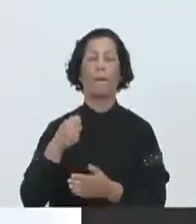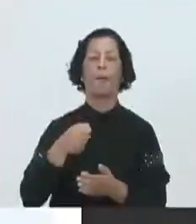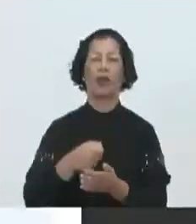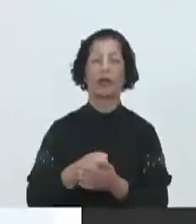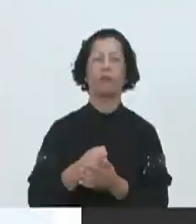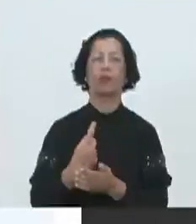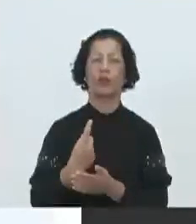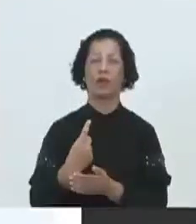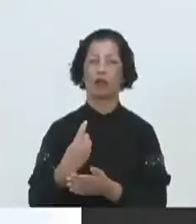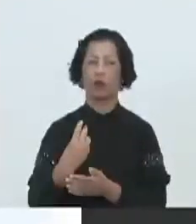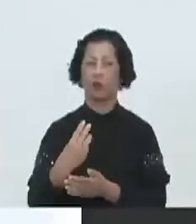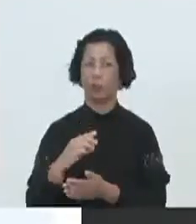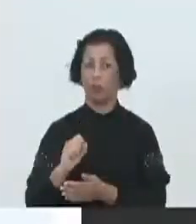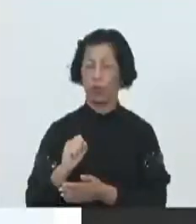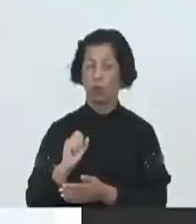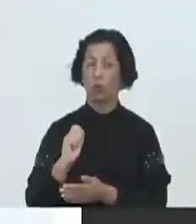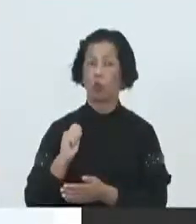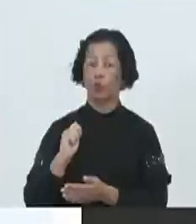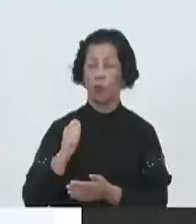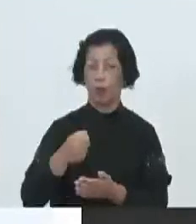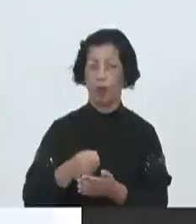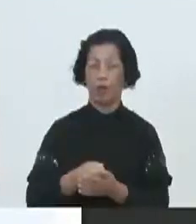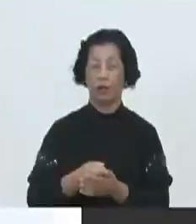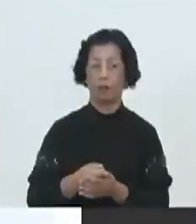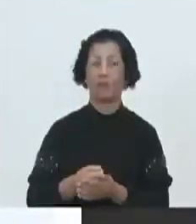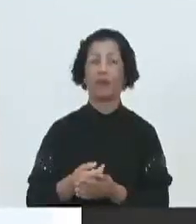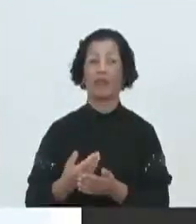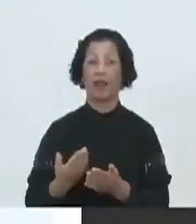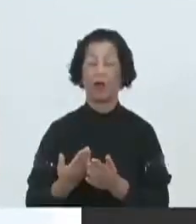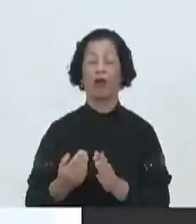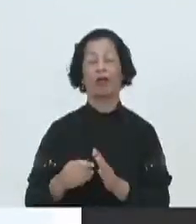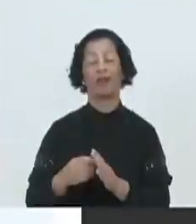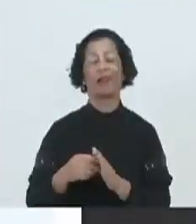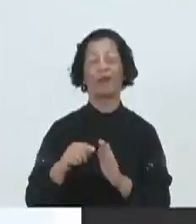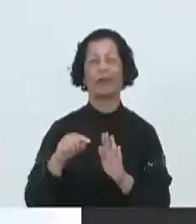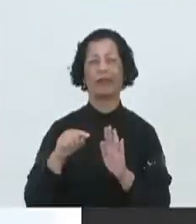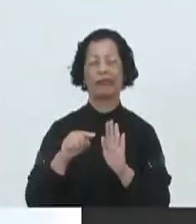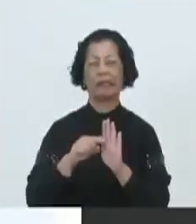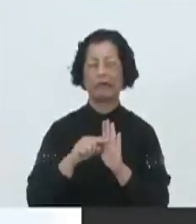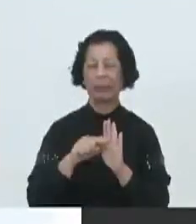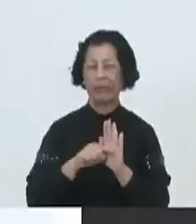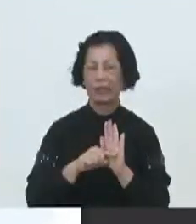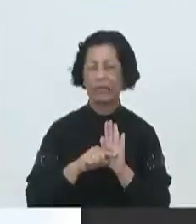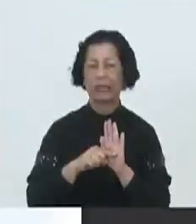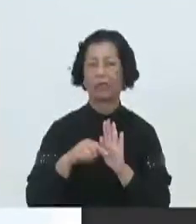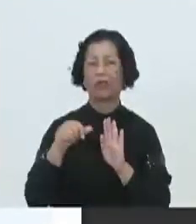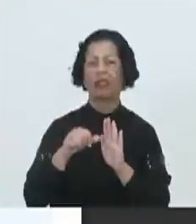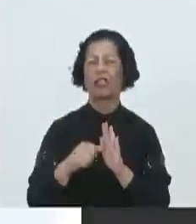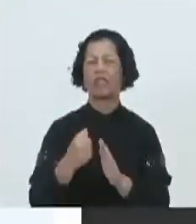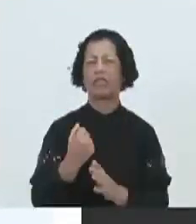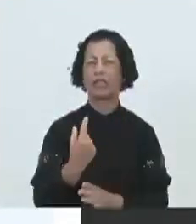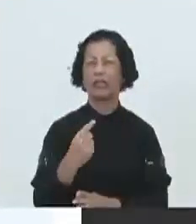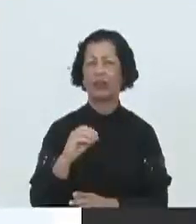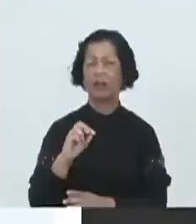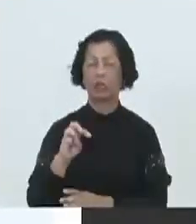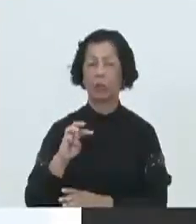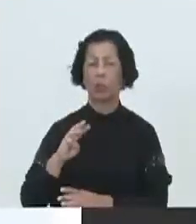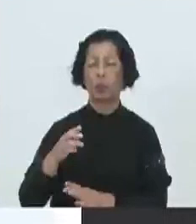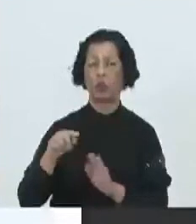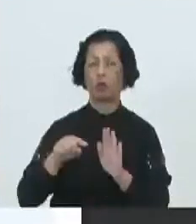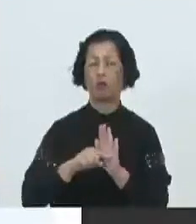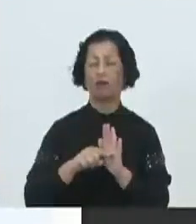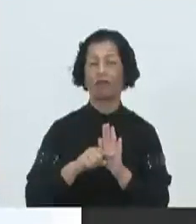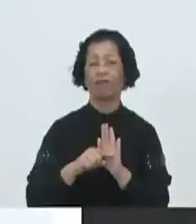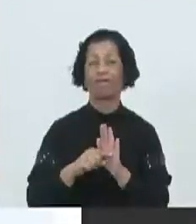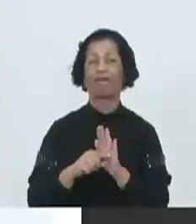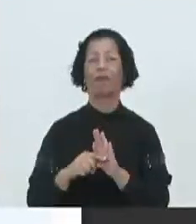momento ele já é 105 milhões negativo e o que que significa ser 105 milhões negativos significa que o tesouro Municipal